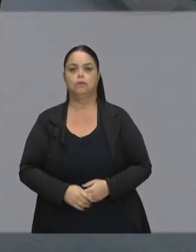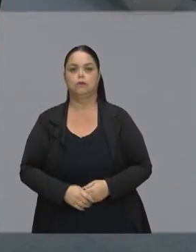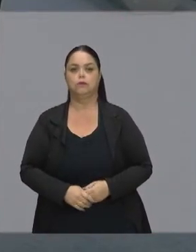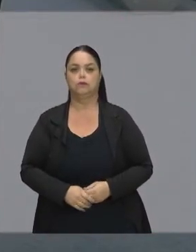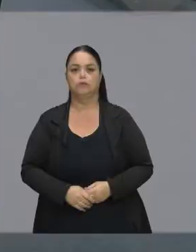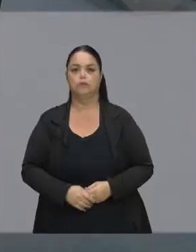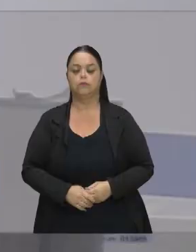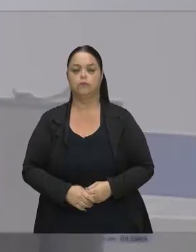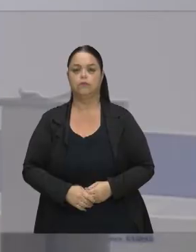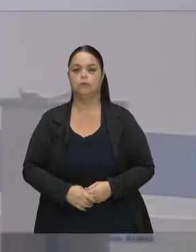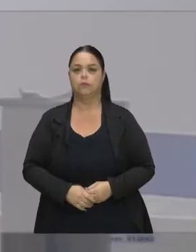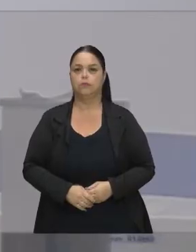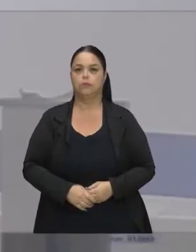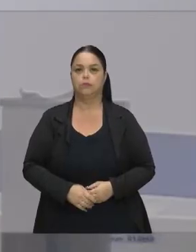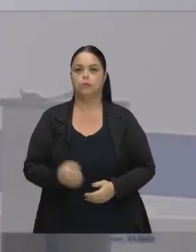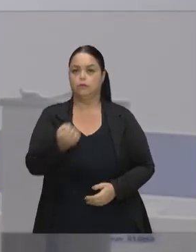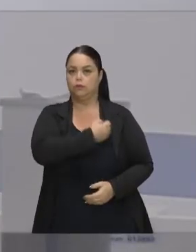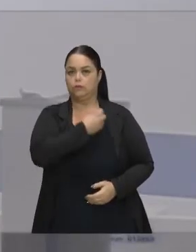Emenda número